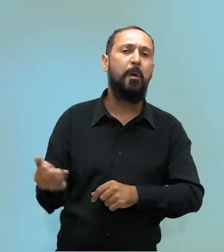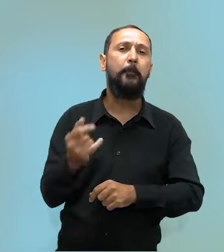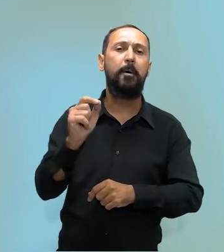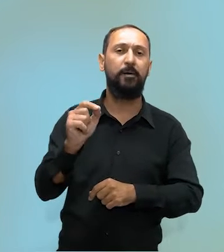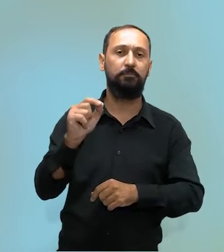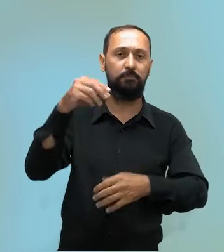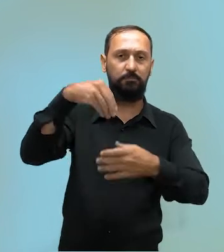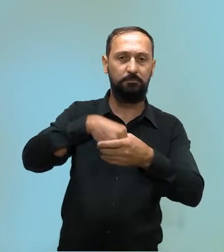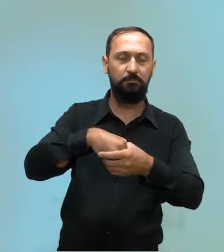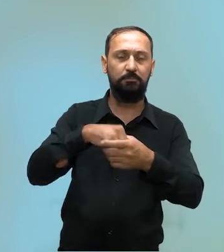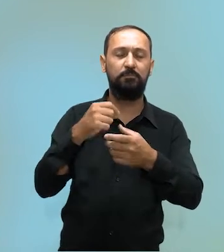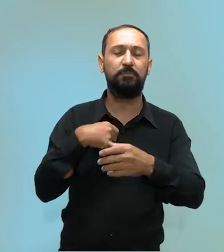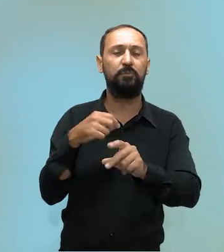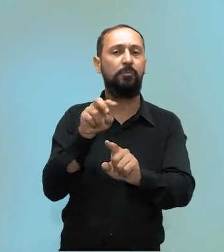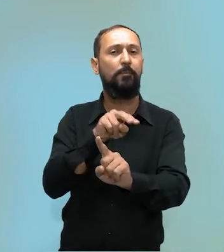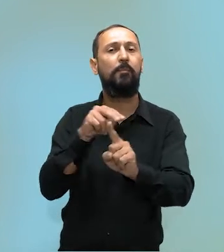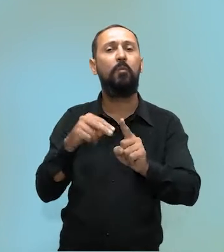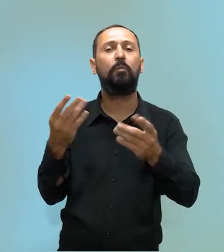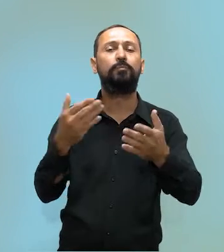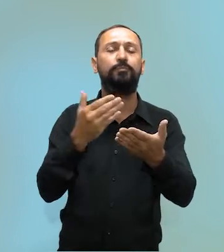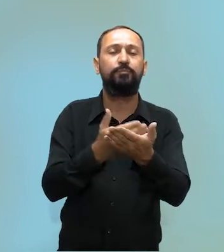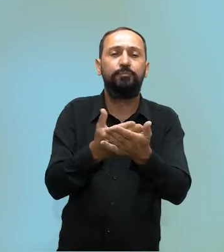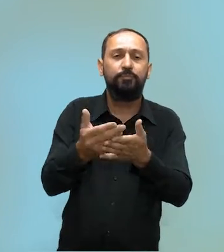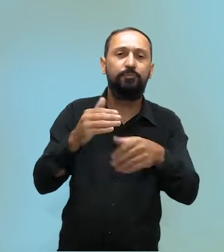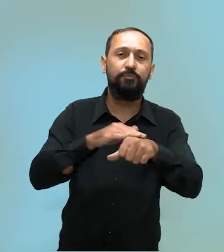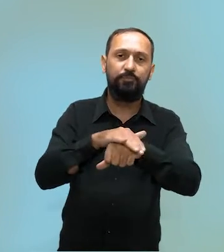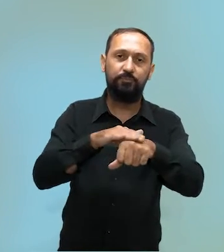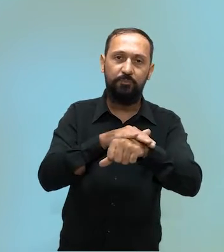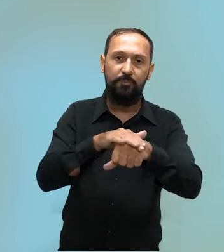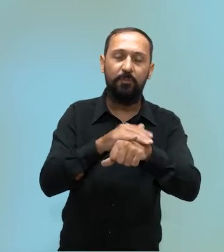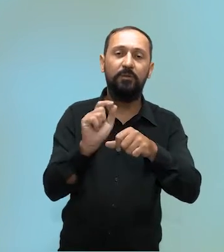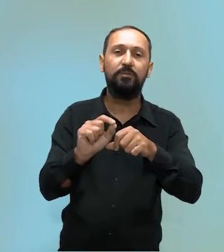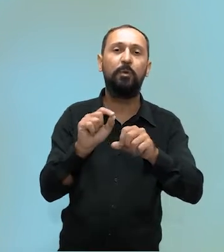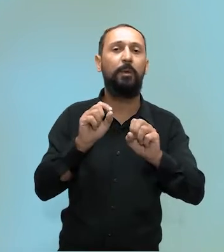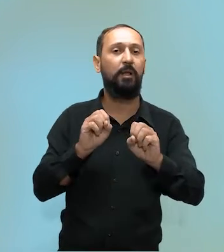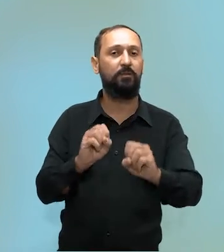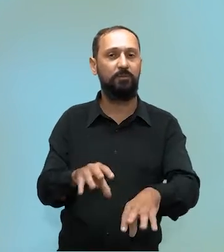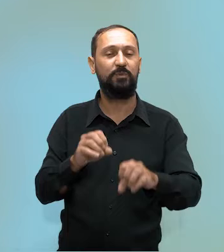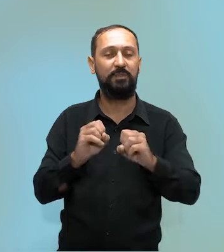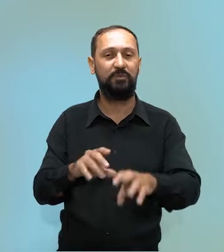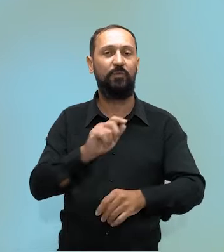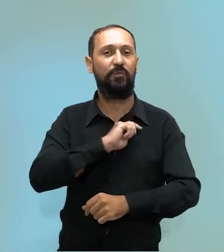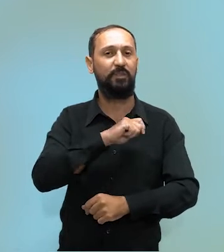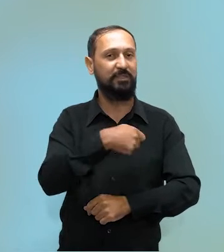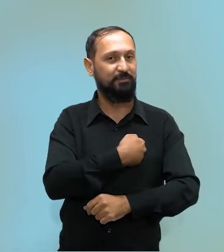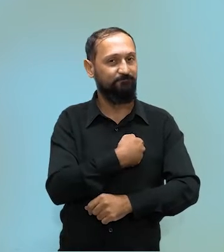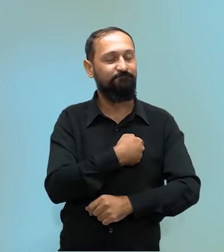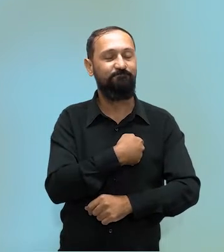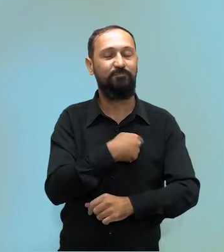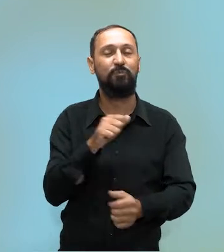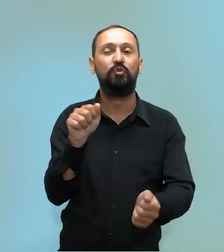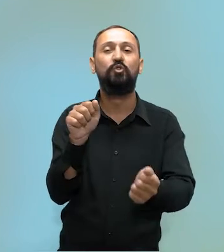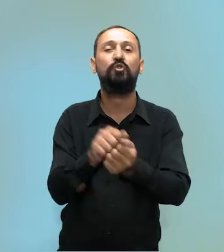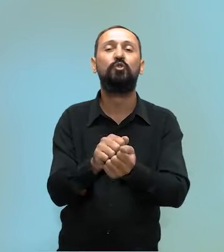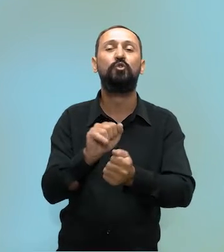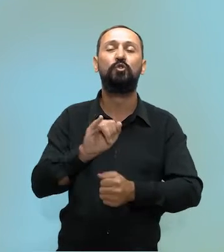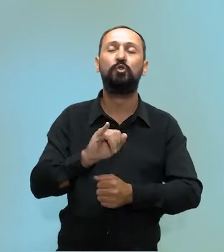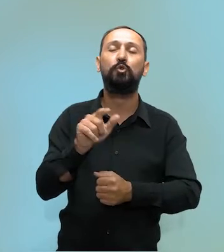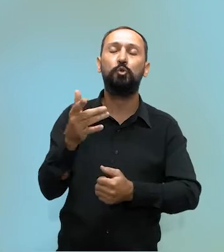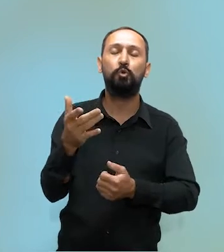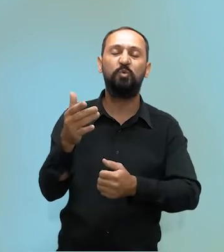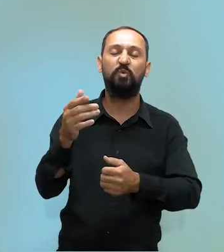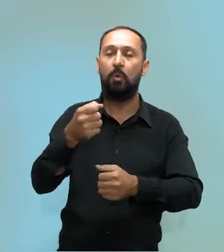uma pauta recorrente aqui no Ponto de Vista e hoje a gente vai falar sobre a educação fiscal com o